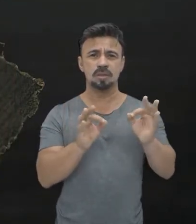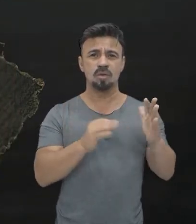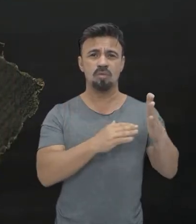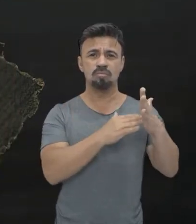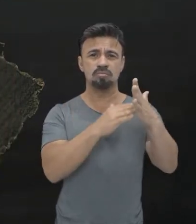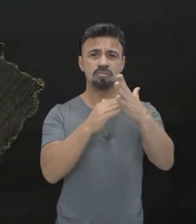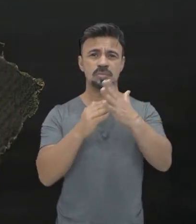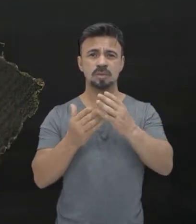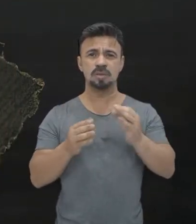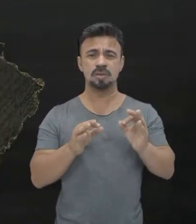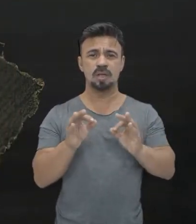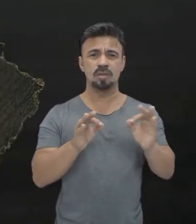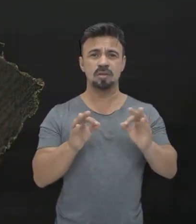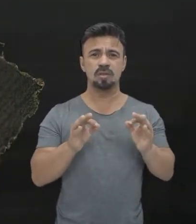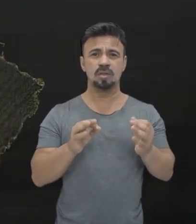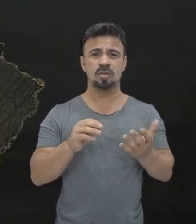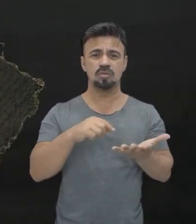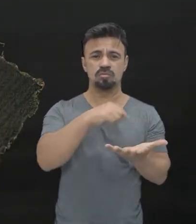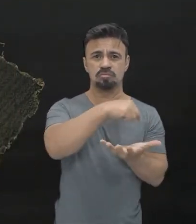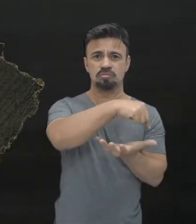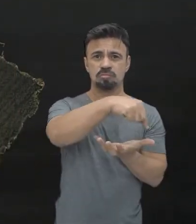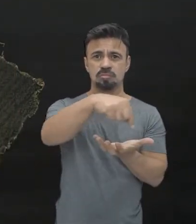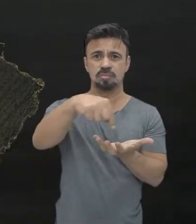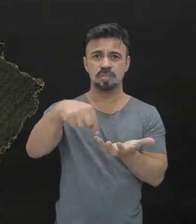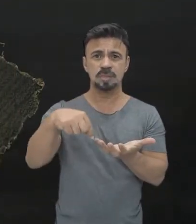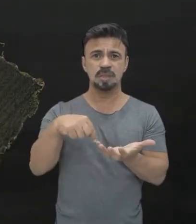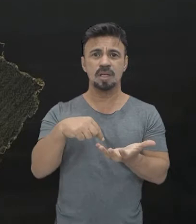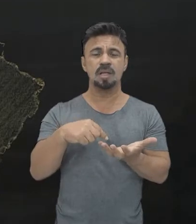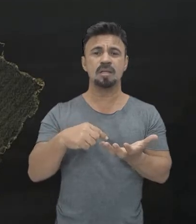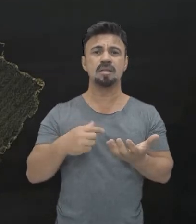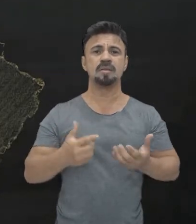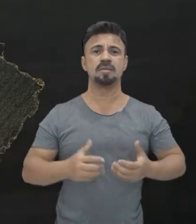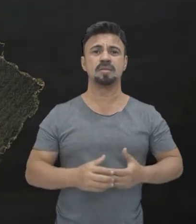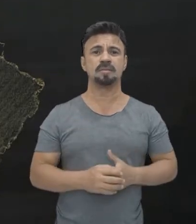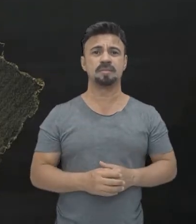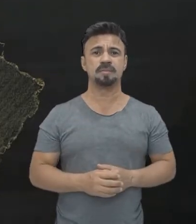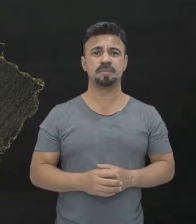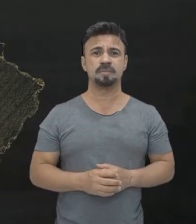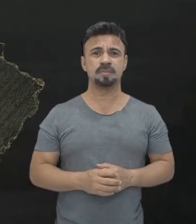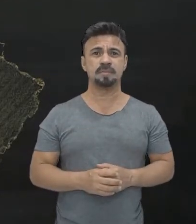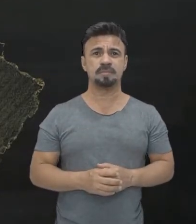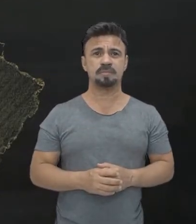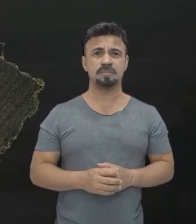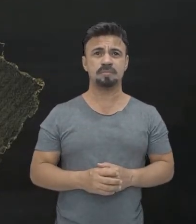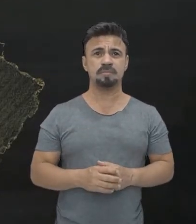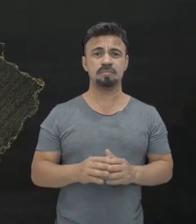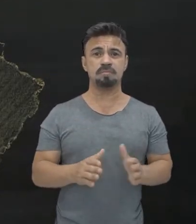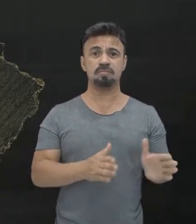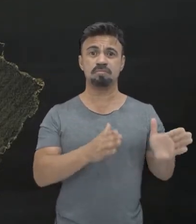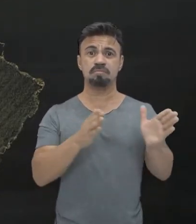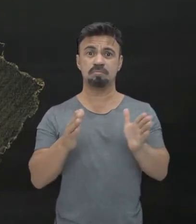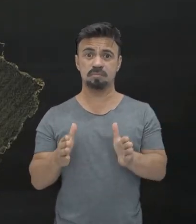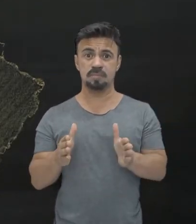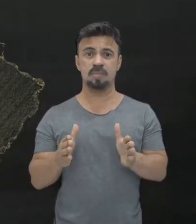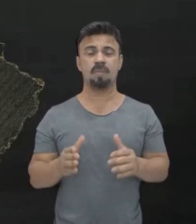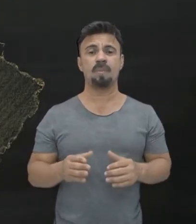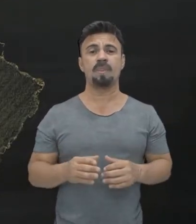Dessa maneira, então, nós temos esse critério, simplesmente definindo essas porções. Agora, quando eu